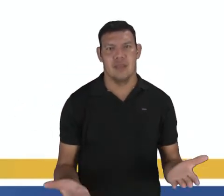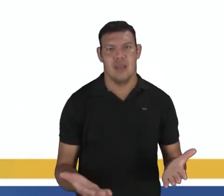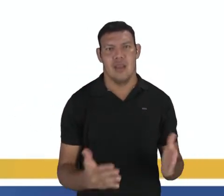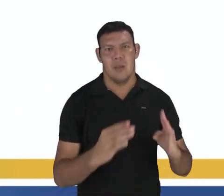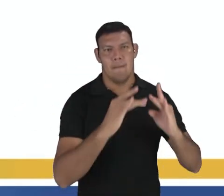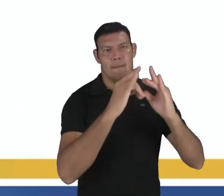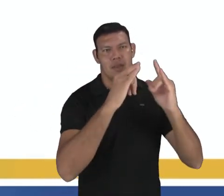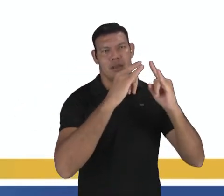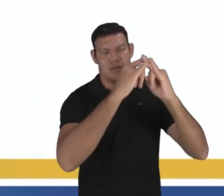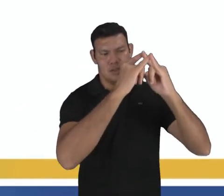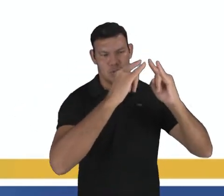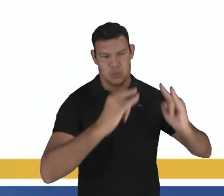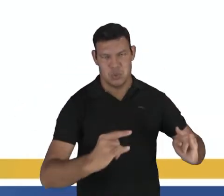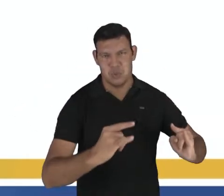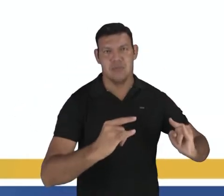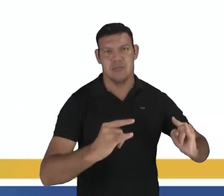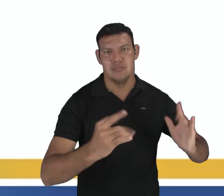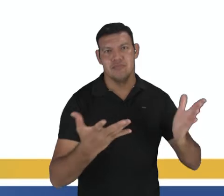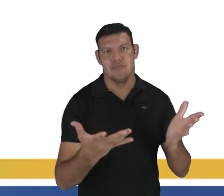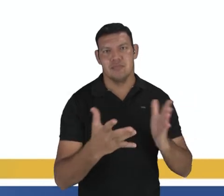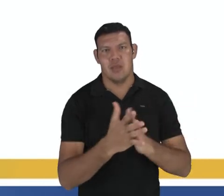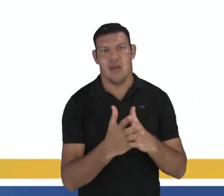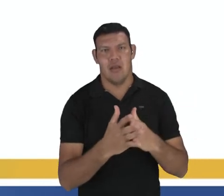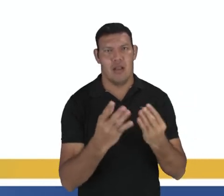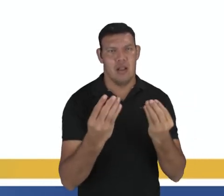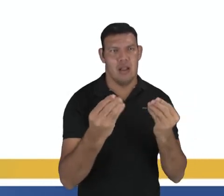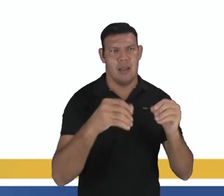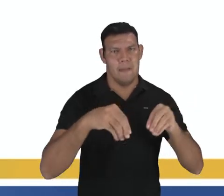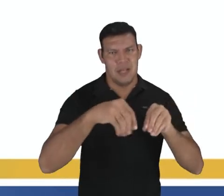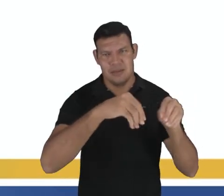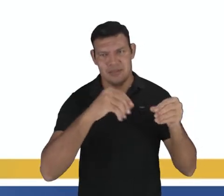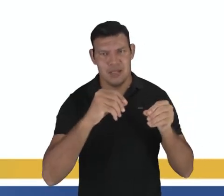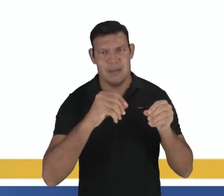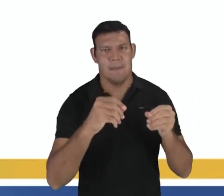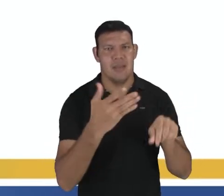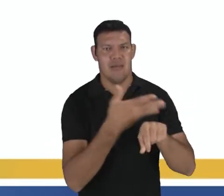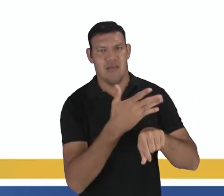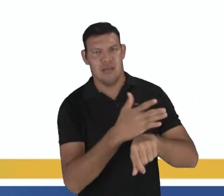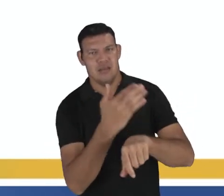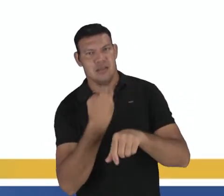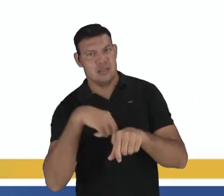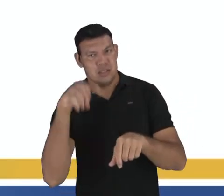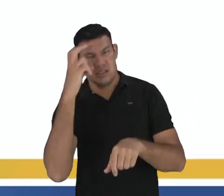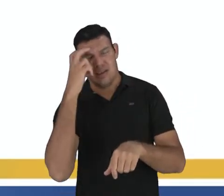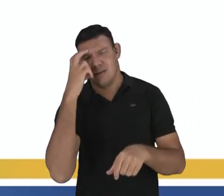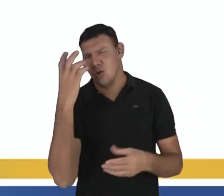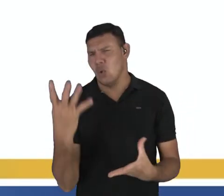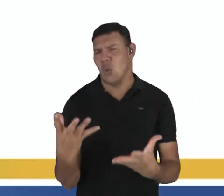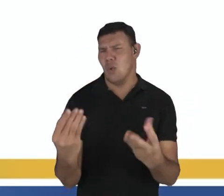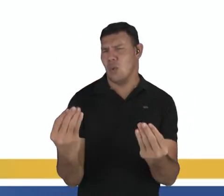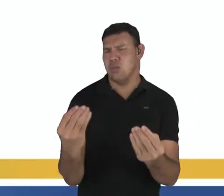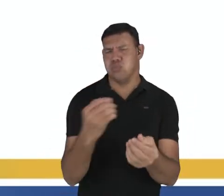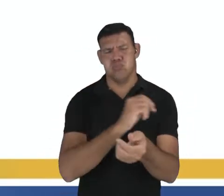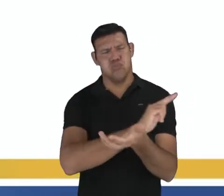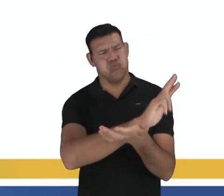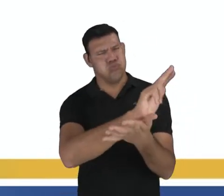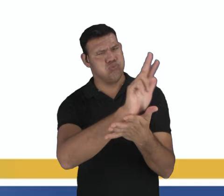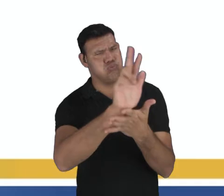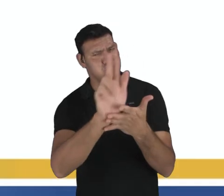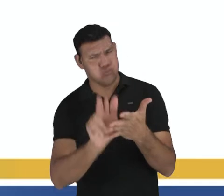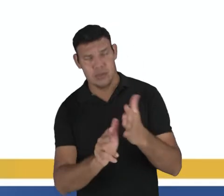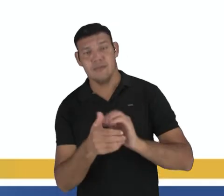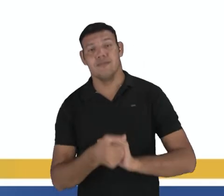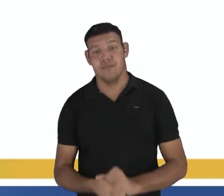feitas de barro, né, que tem aquelas práticas culturais. É uma diversidade de cultura,